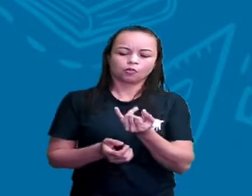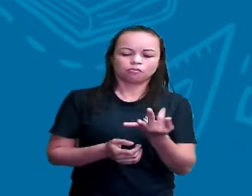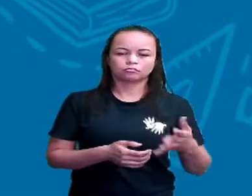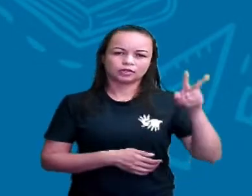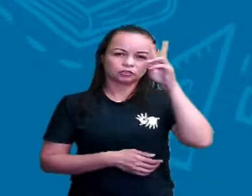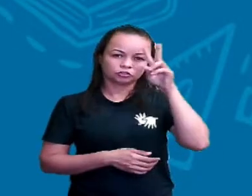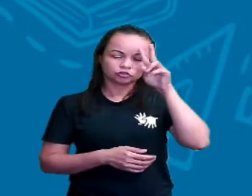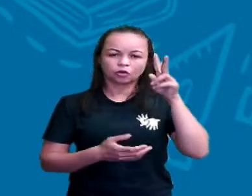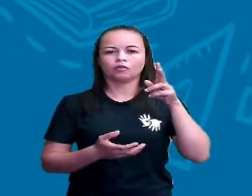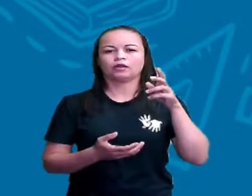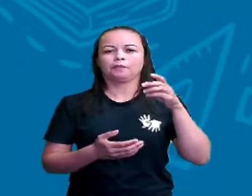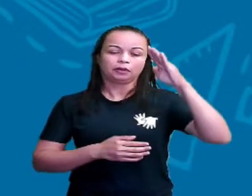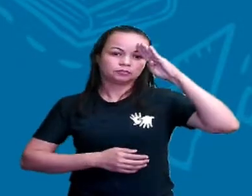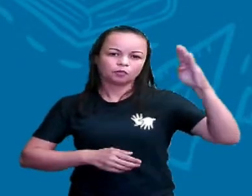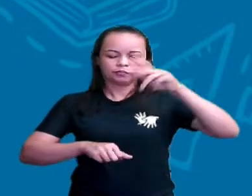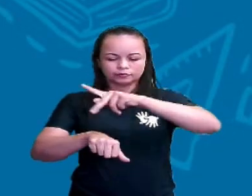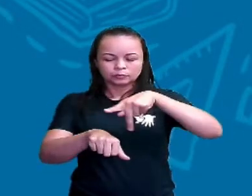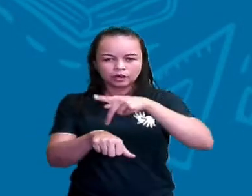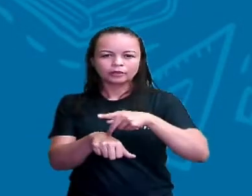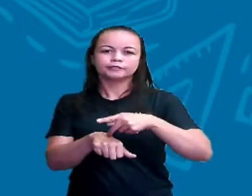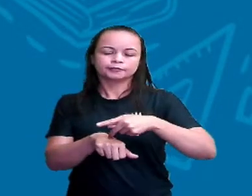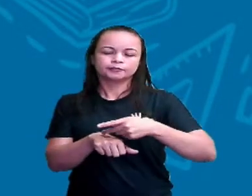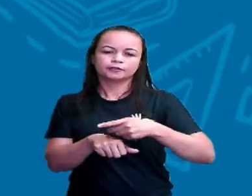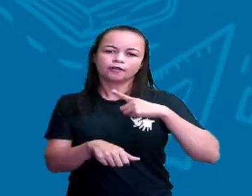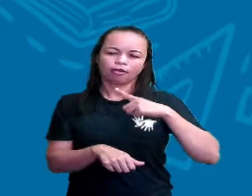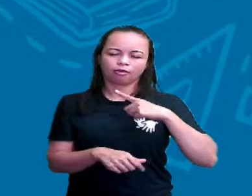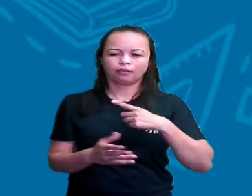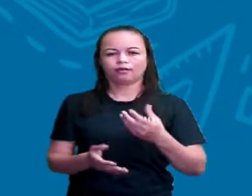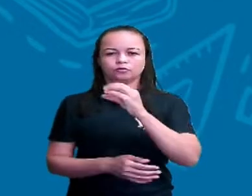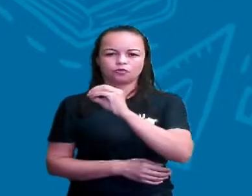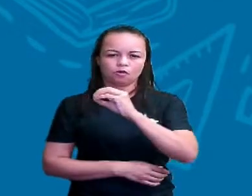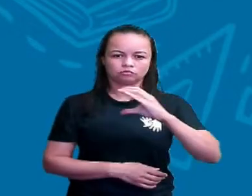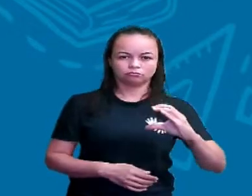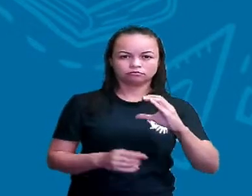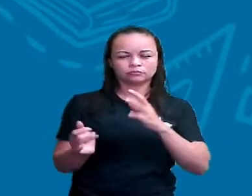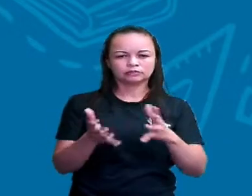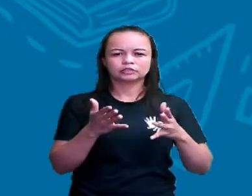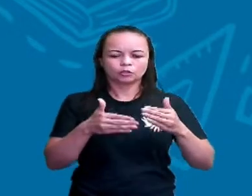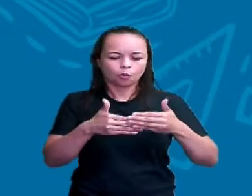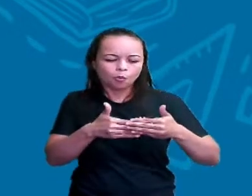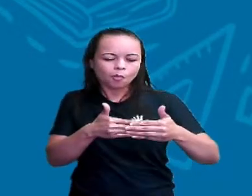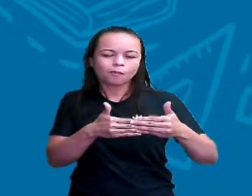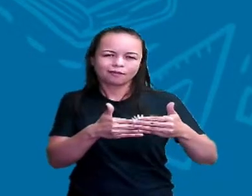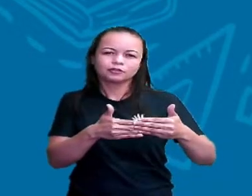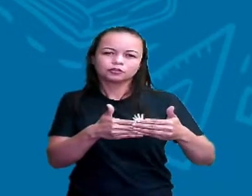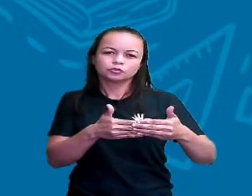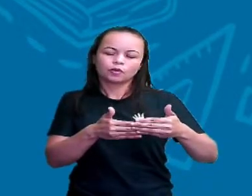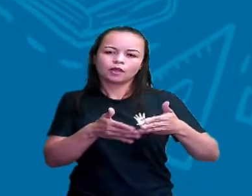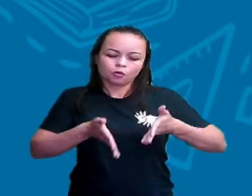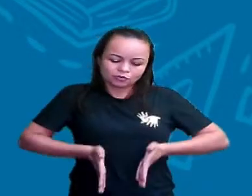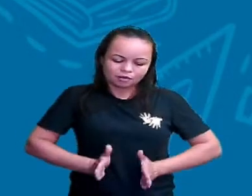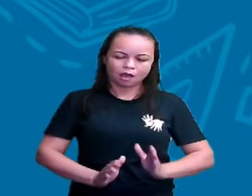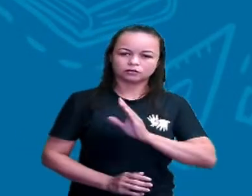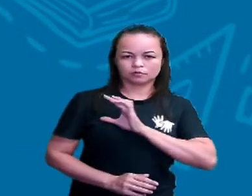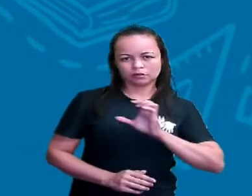que vivem no Ocidente, o marco, o ponto de partida é justamente o nascimento de Cristo. Então, a gente conta